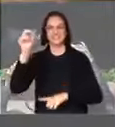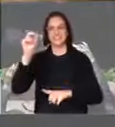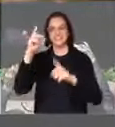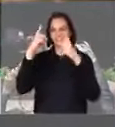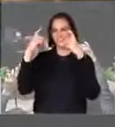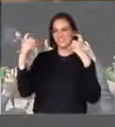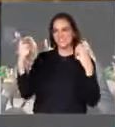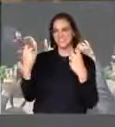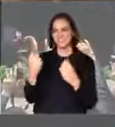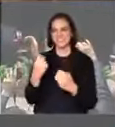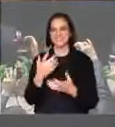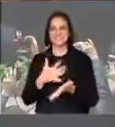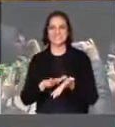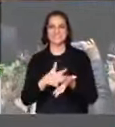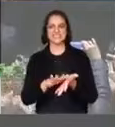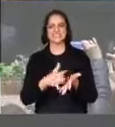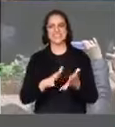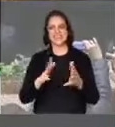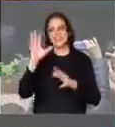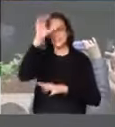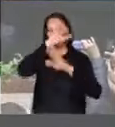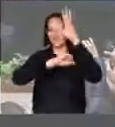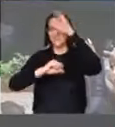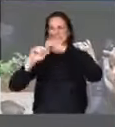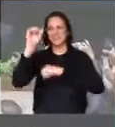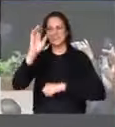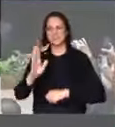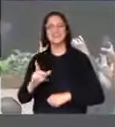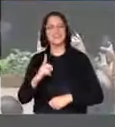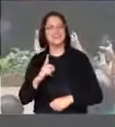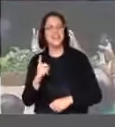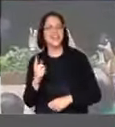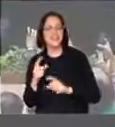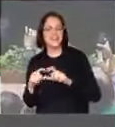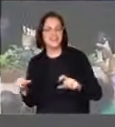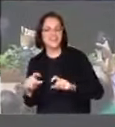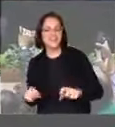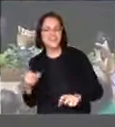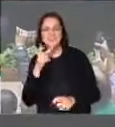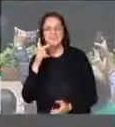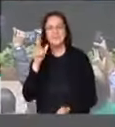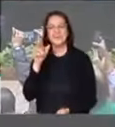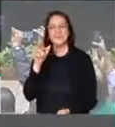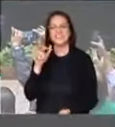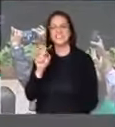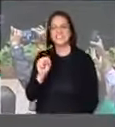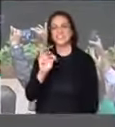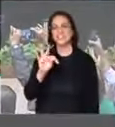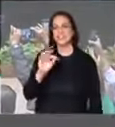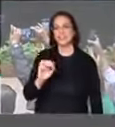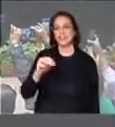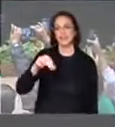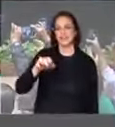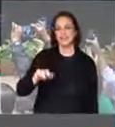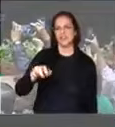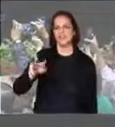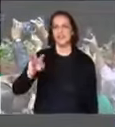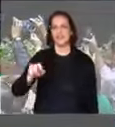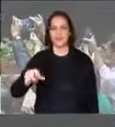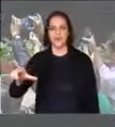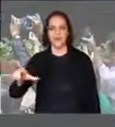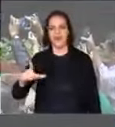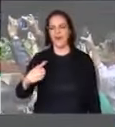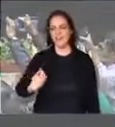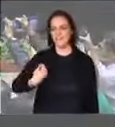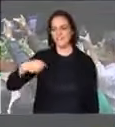é a escola de quem ama esse país como ele é. E tem uma parte que eu digo, no crocodilo, Stonewall, estou aqui, no carnaval, beijando o